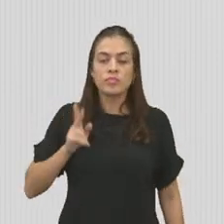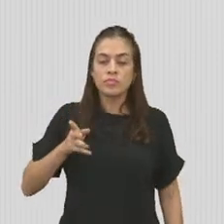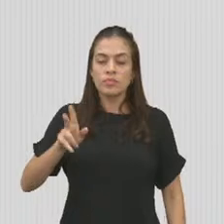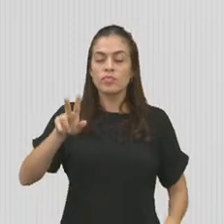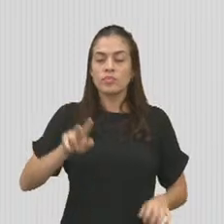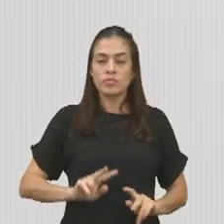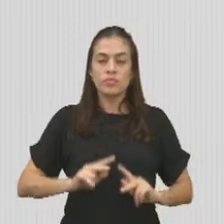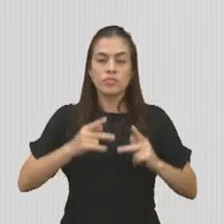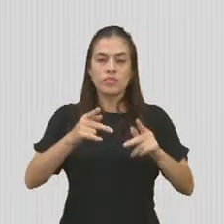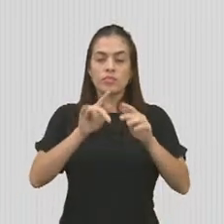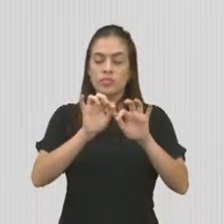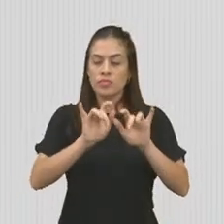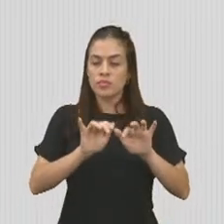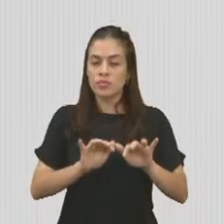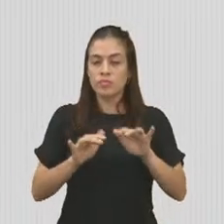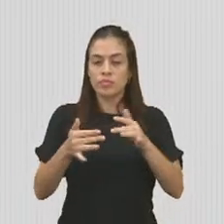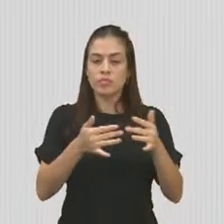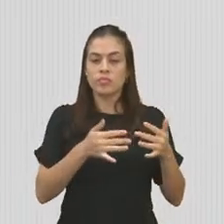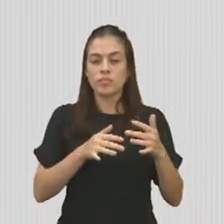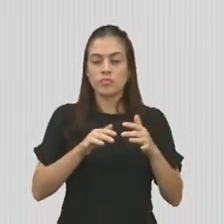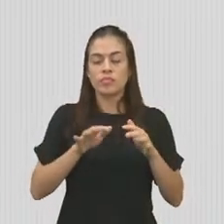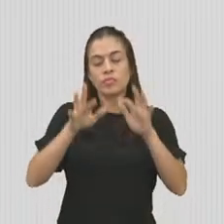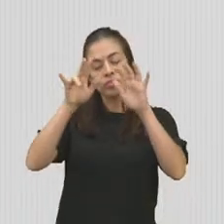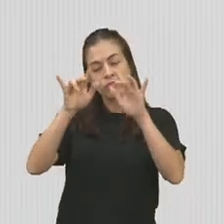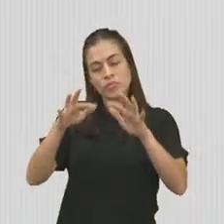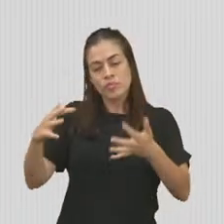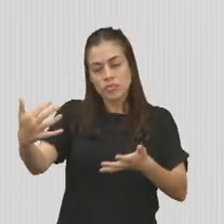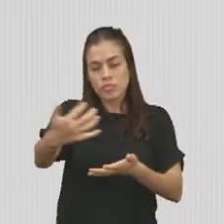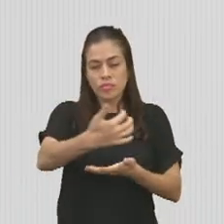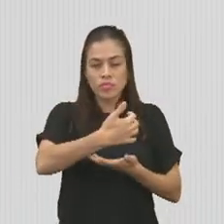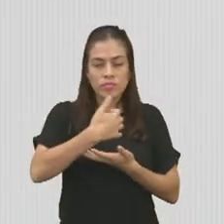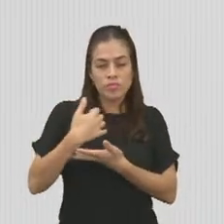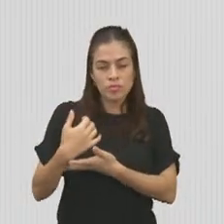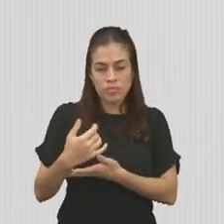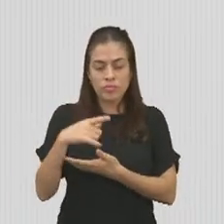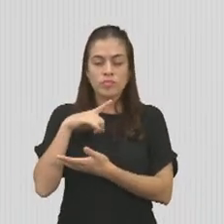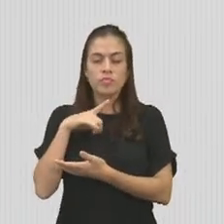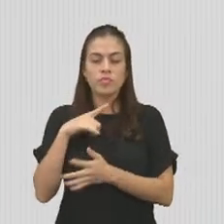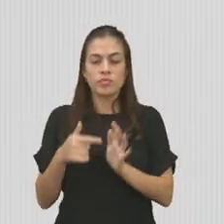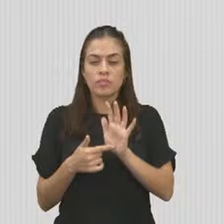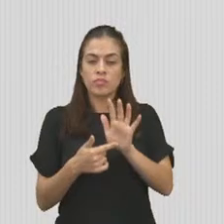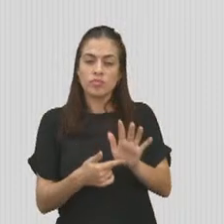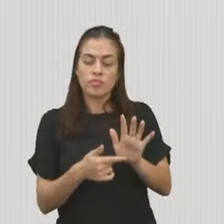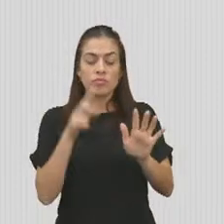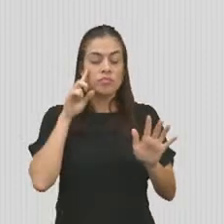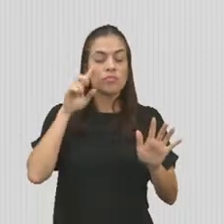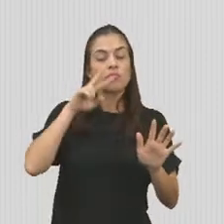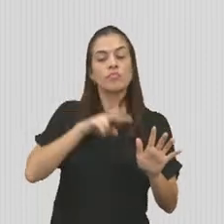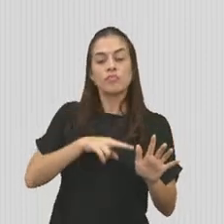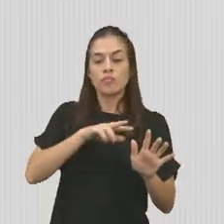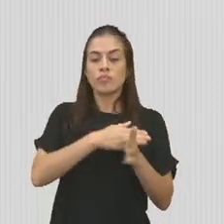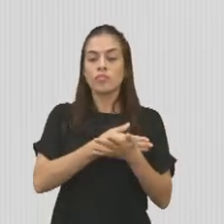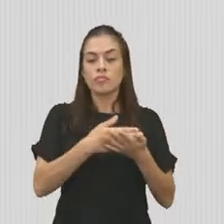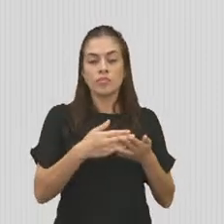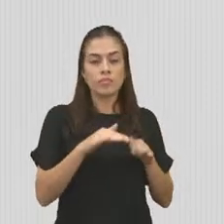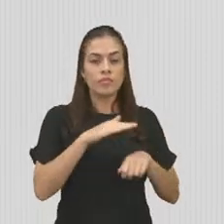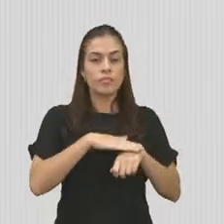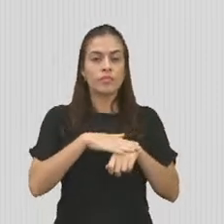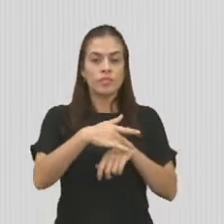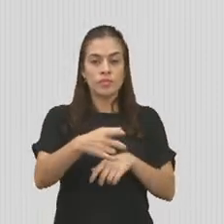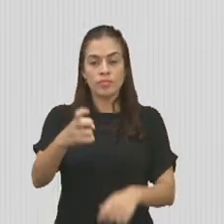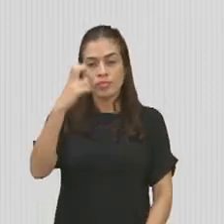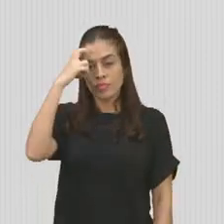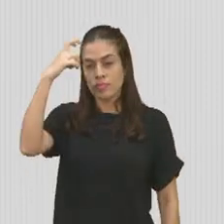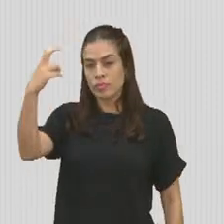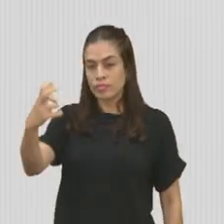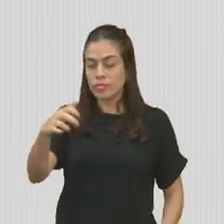esse formulário para que a gente consiga tabular esses dados, né, para que a gente consiga ter esses dados consolidados, para então aí começar a agir em cima deles de forma